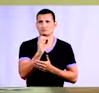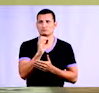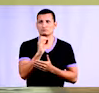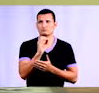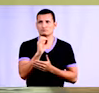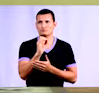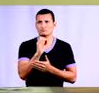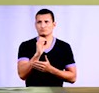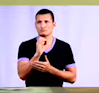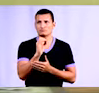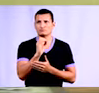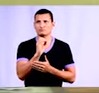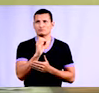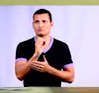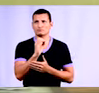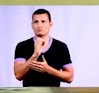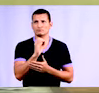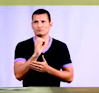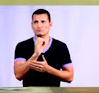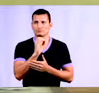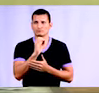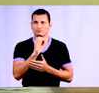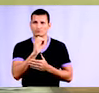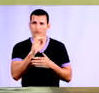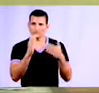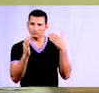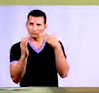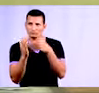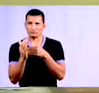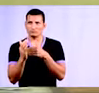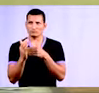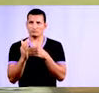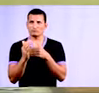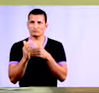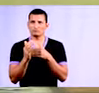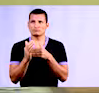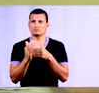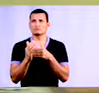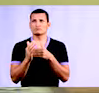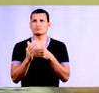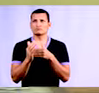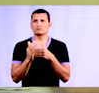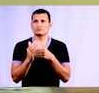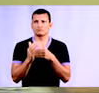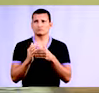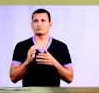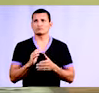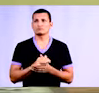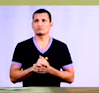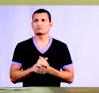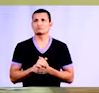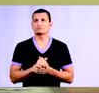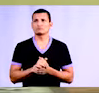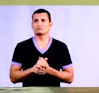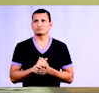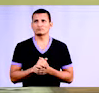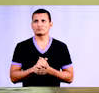ser o endereço zero. E a última a linha do seu programa, você faz aquele programão enorme, numa linguagem qualquer,